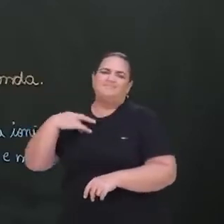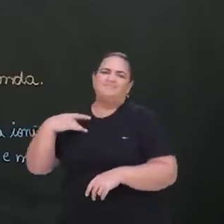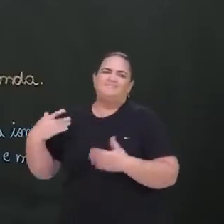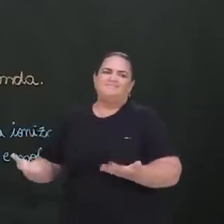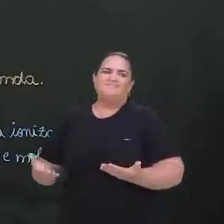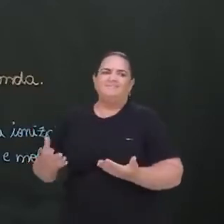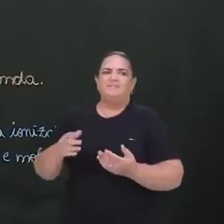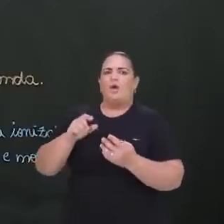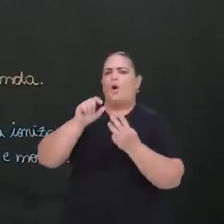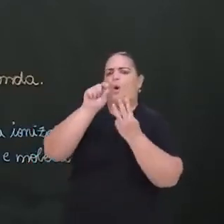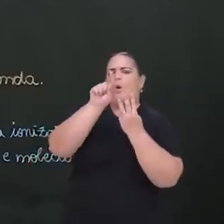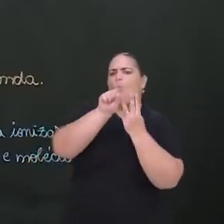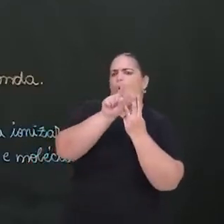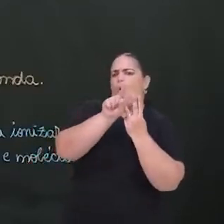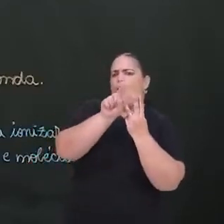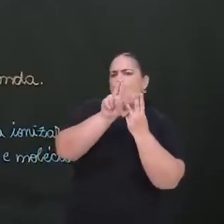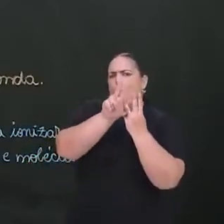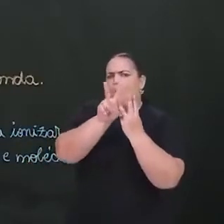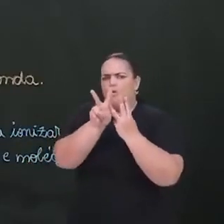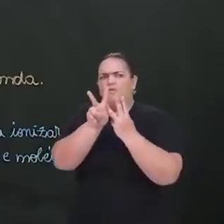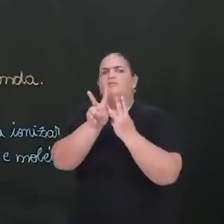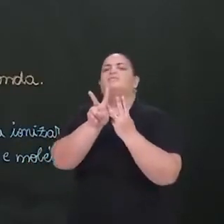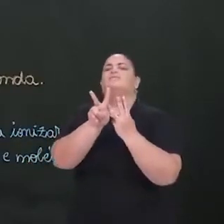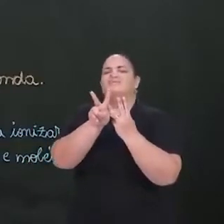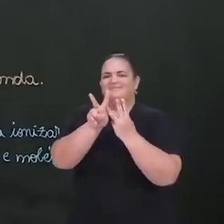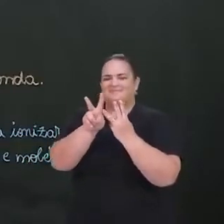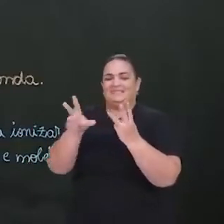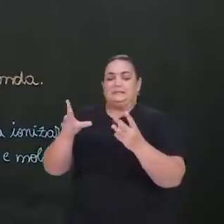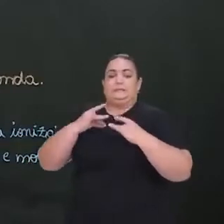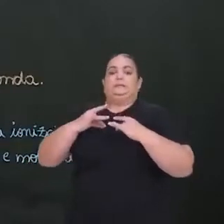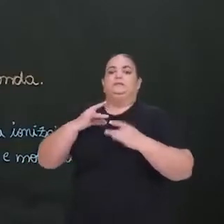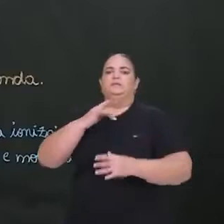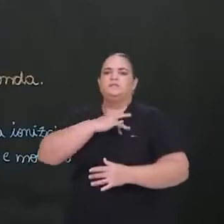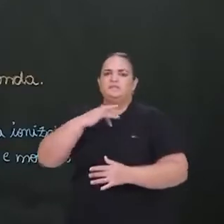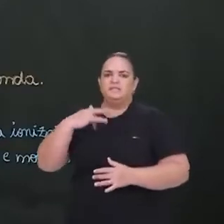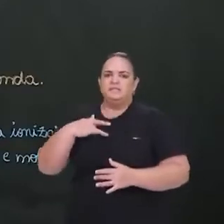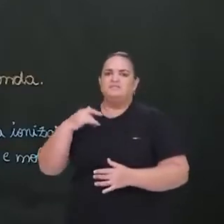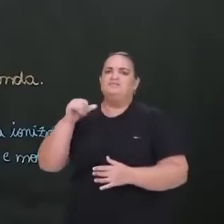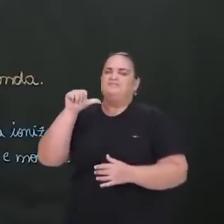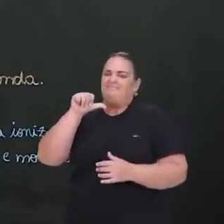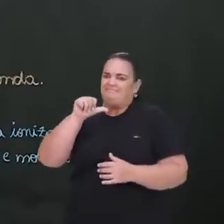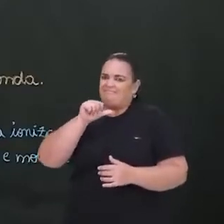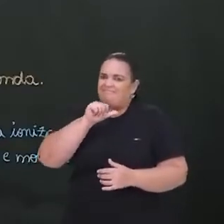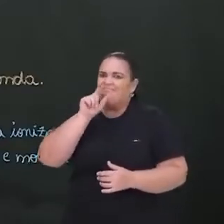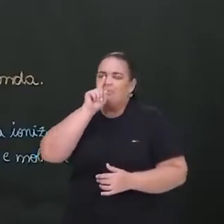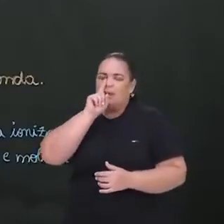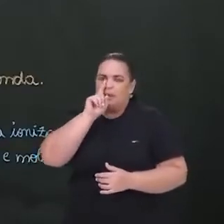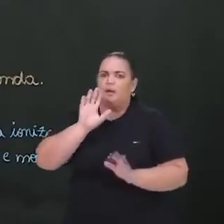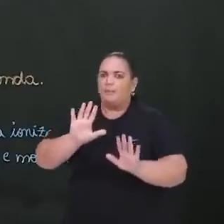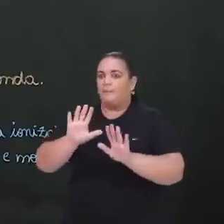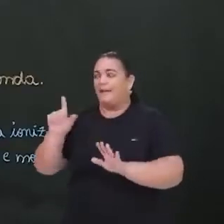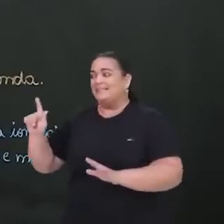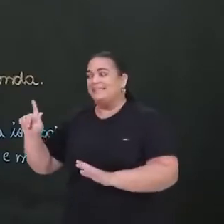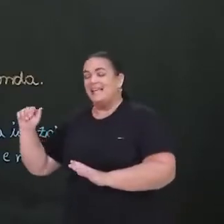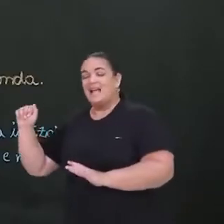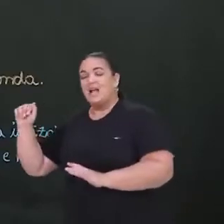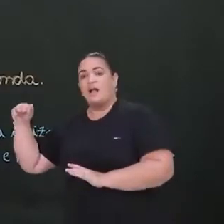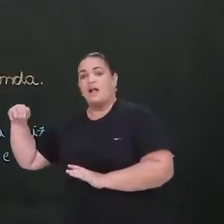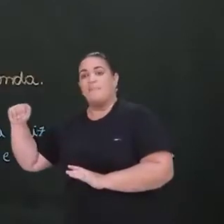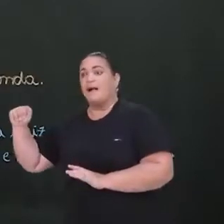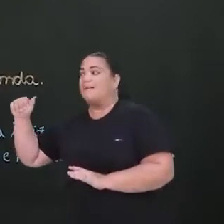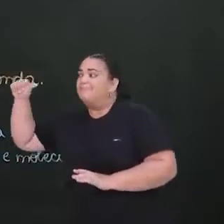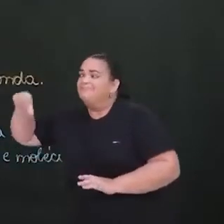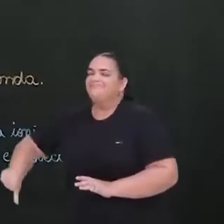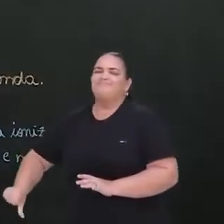uma ultravioleta ela vai causar danos? Sim, mas uma radiação gama, que a frequência é muito maior, o dano é maior. Então,